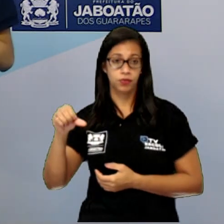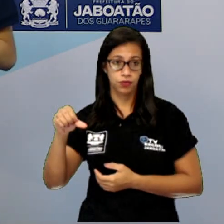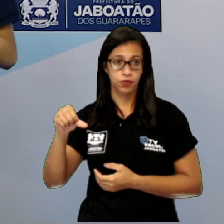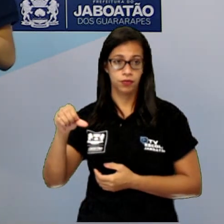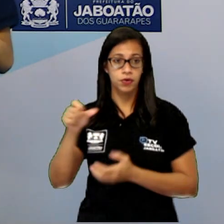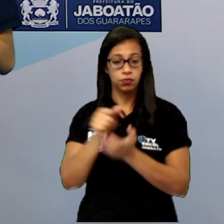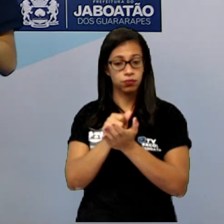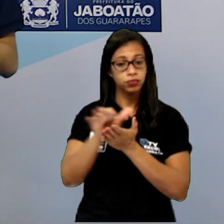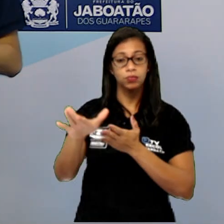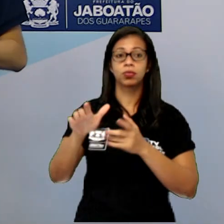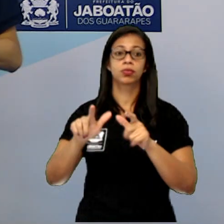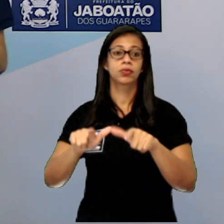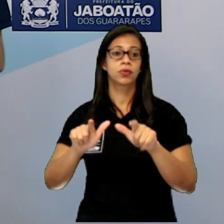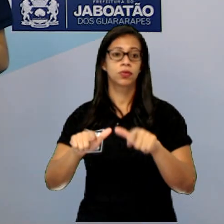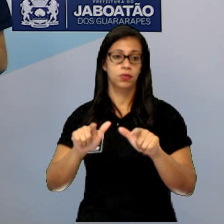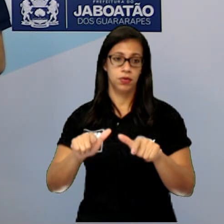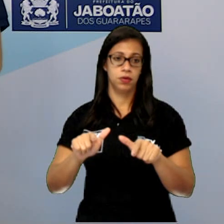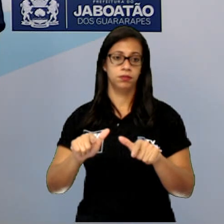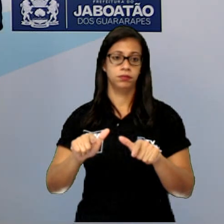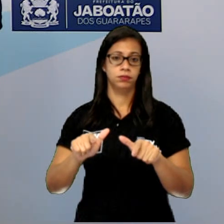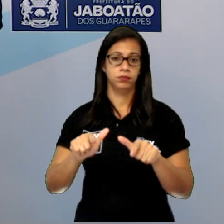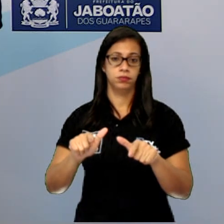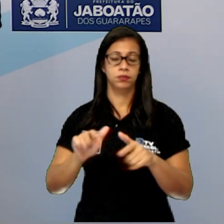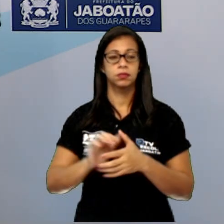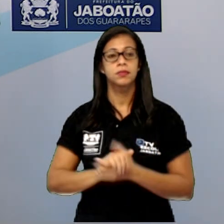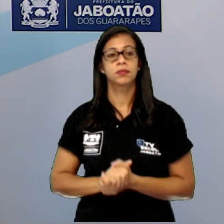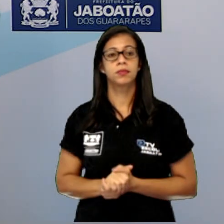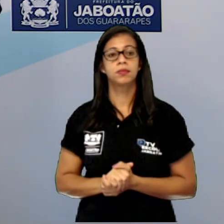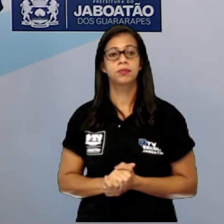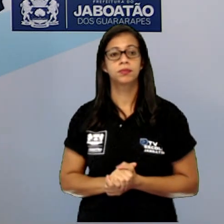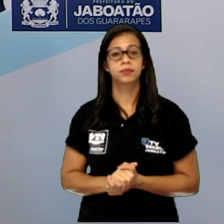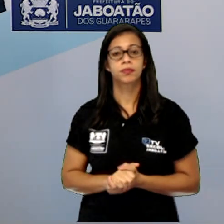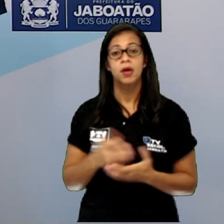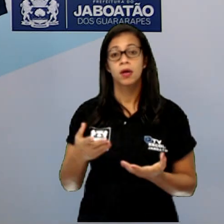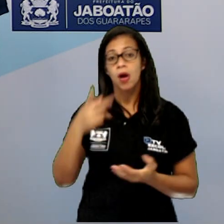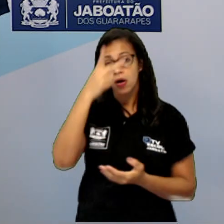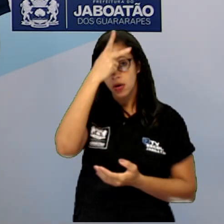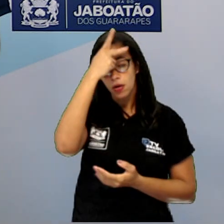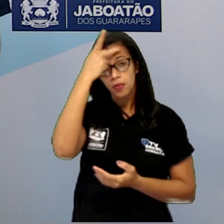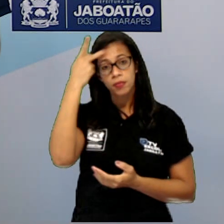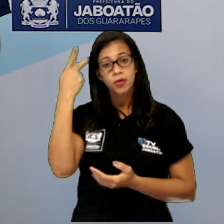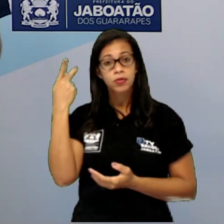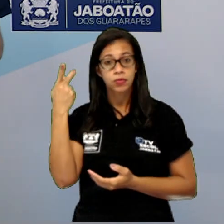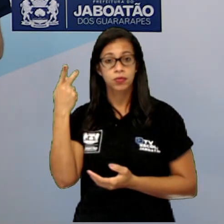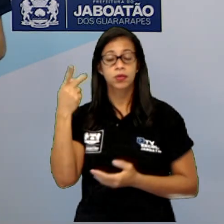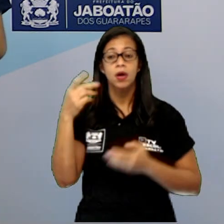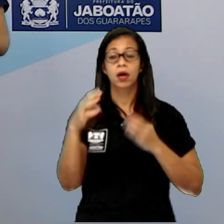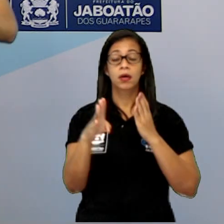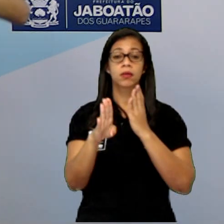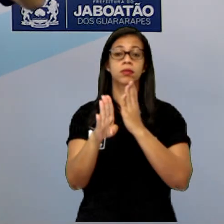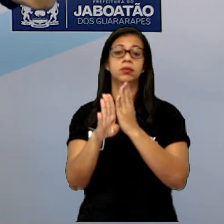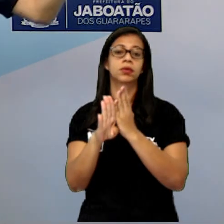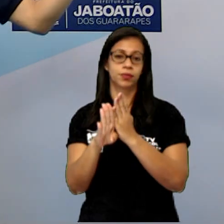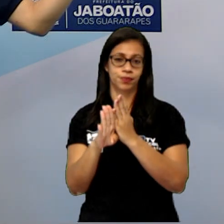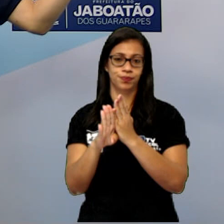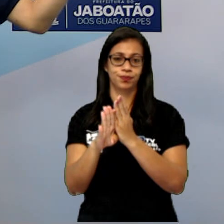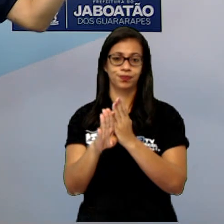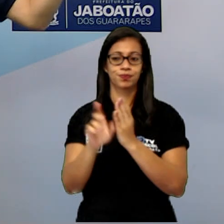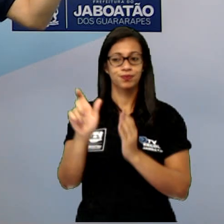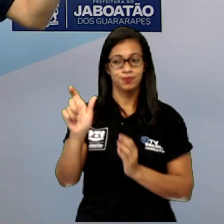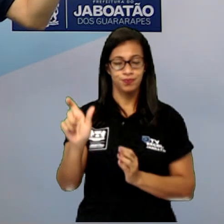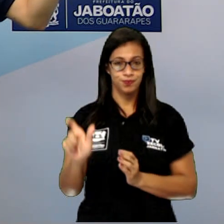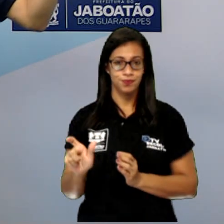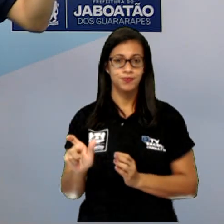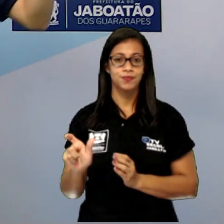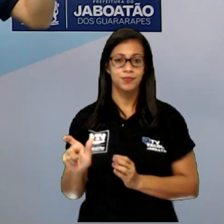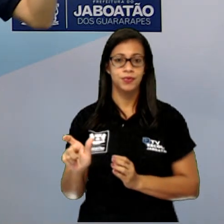1940, membros do Serviço Secreto da União Soviética localizam Trotsky no México, né? E Stalin manda um agente